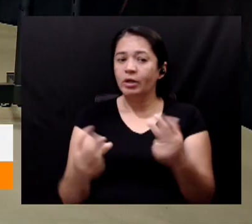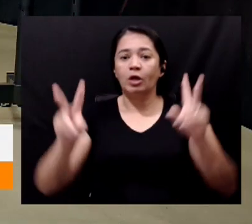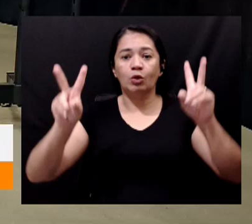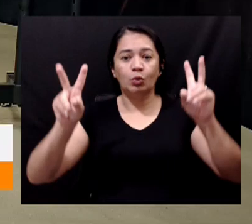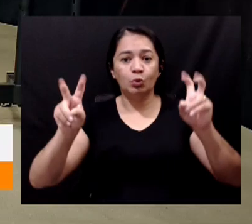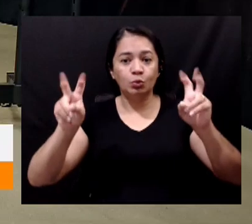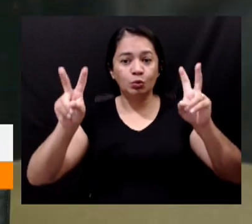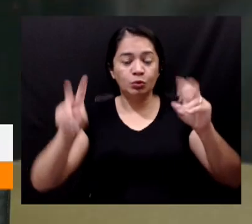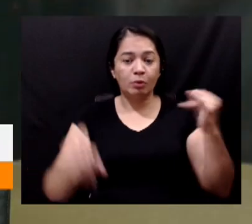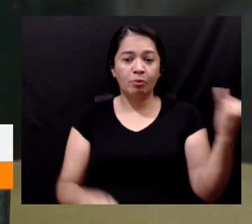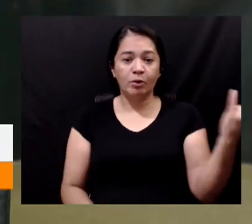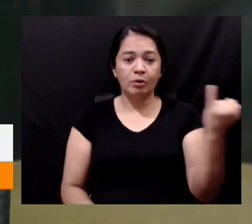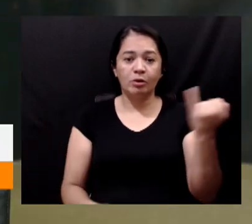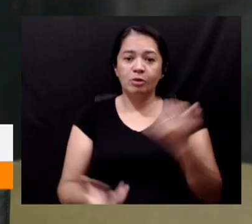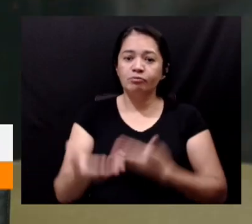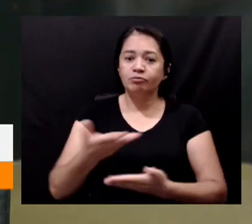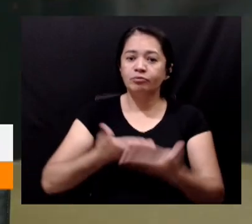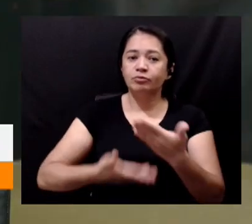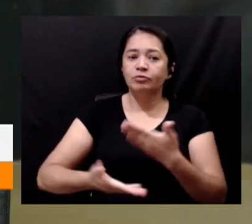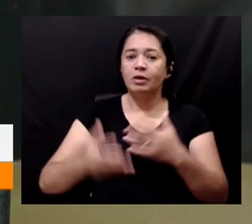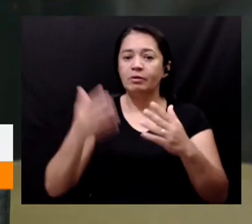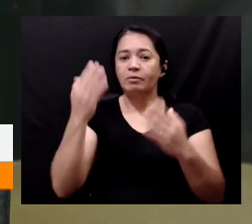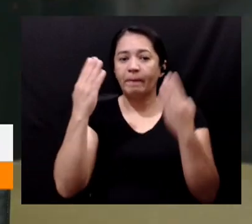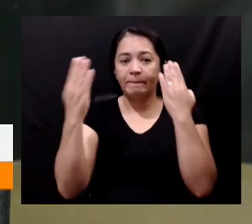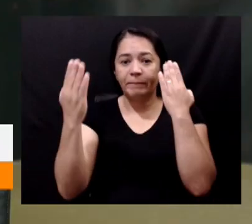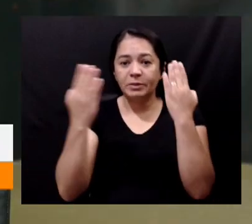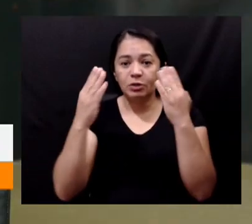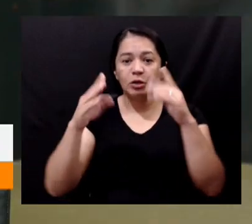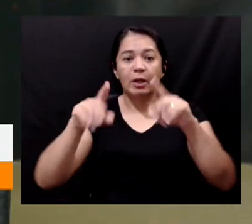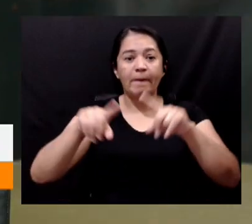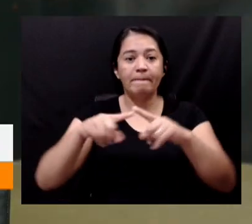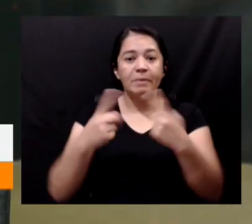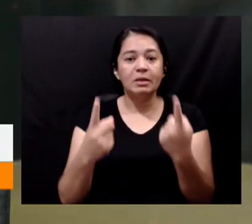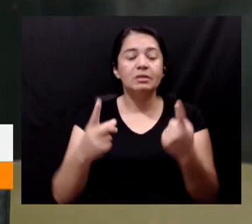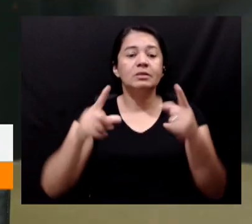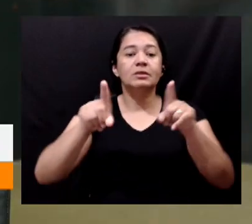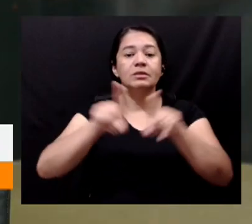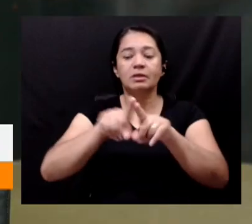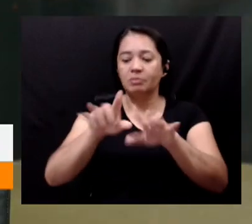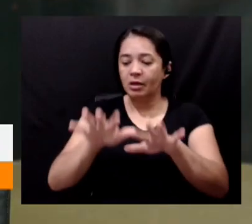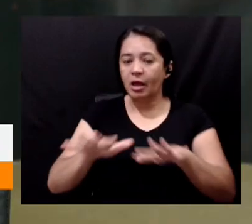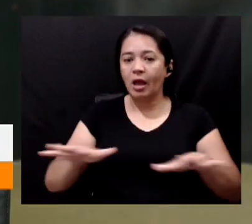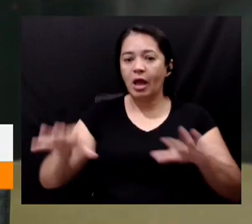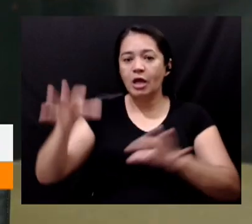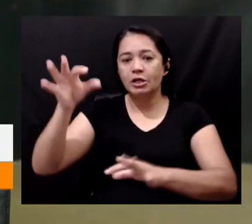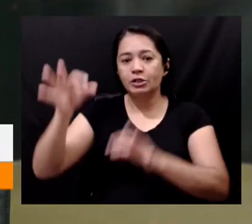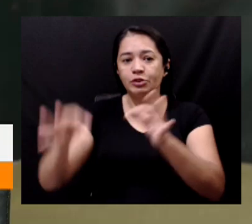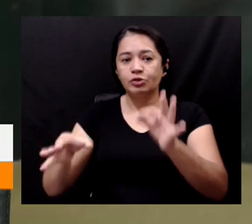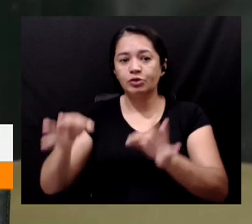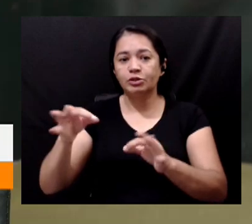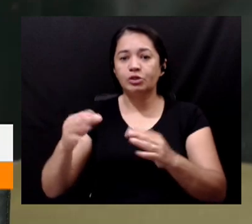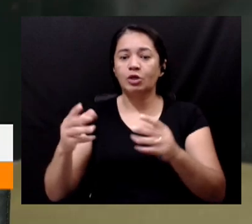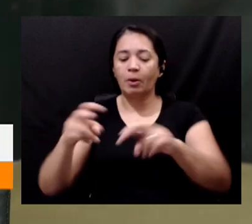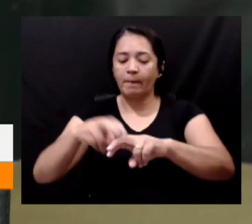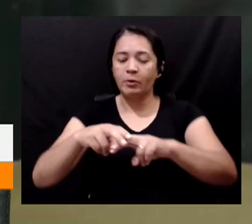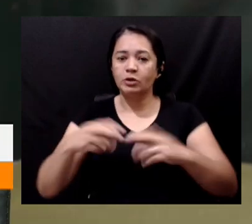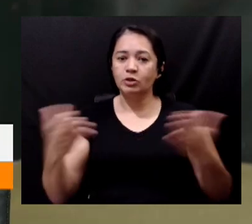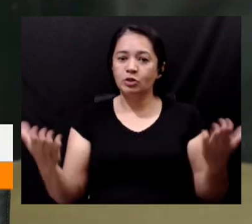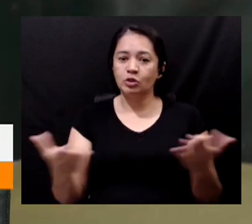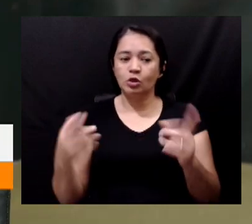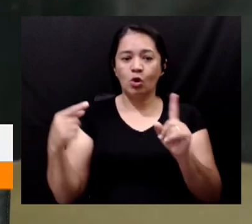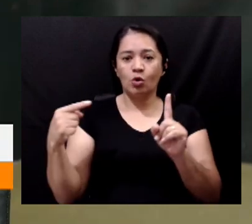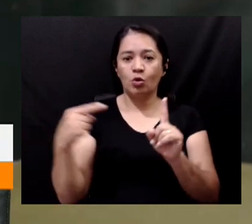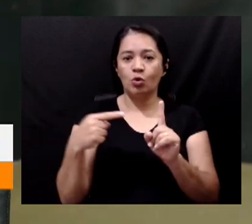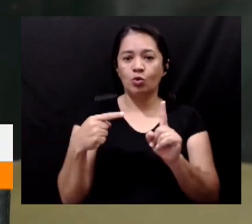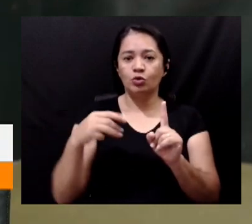envolve questão psicológica, mas também envolve a questão jurídica, né. E doutor Márcio vai falar para a gente, quando um desafio